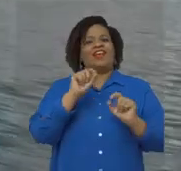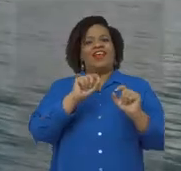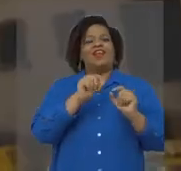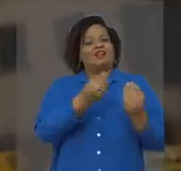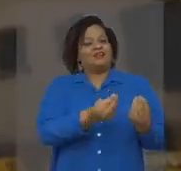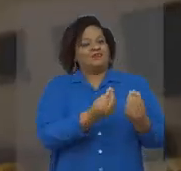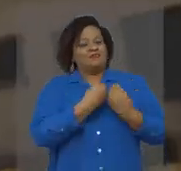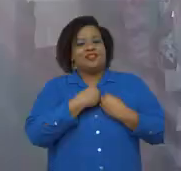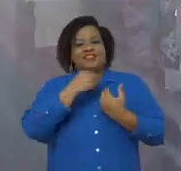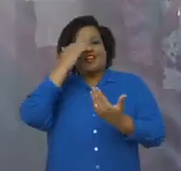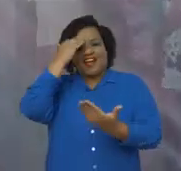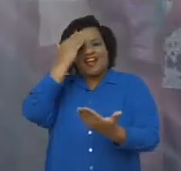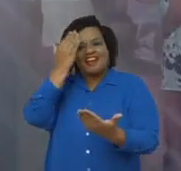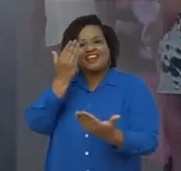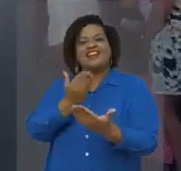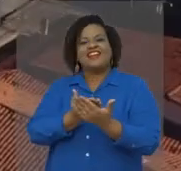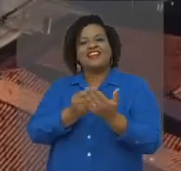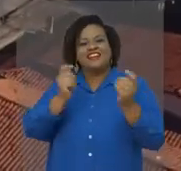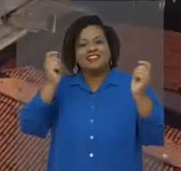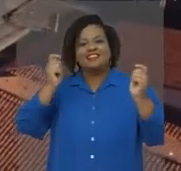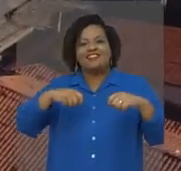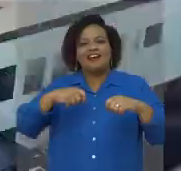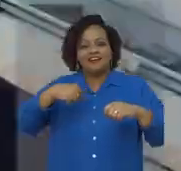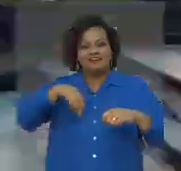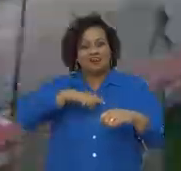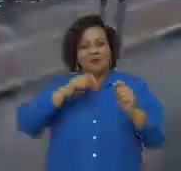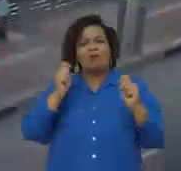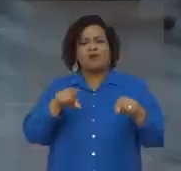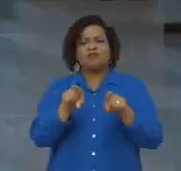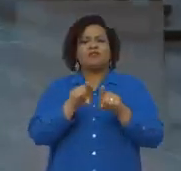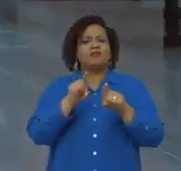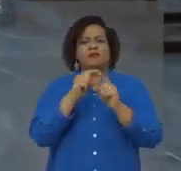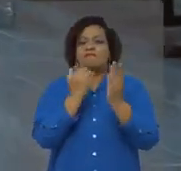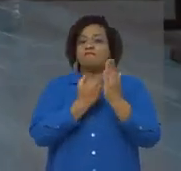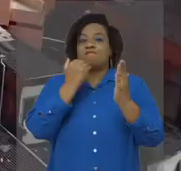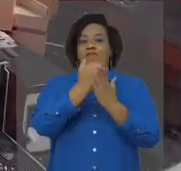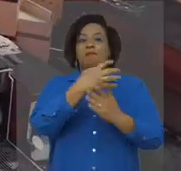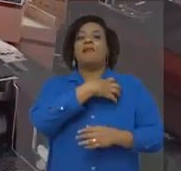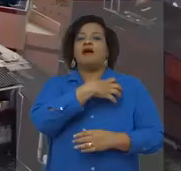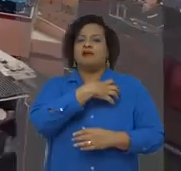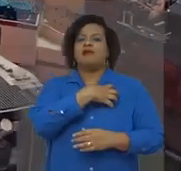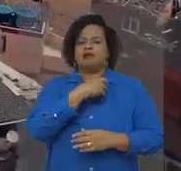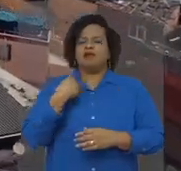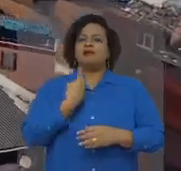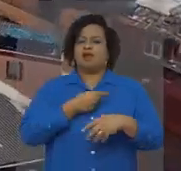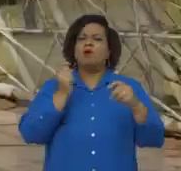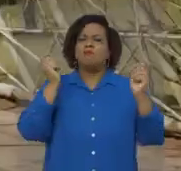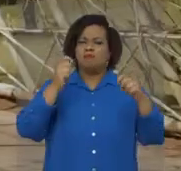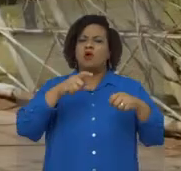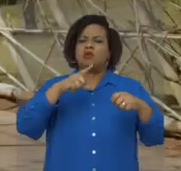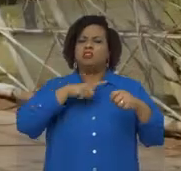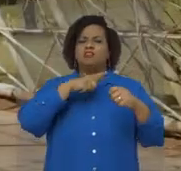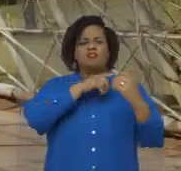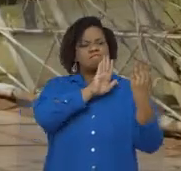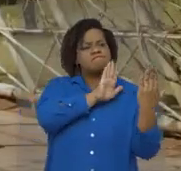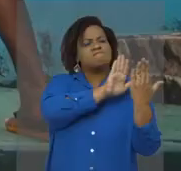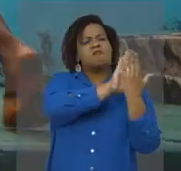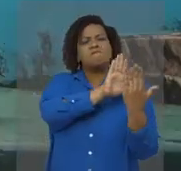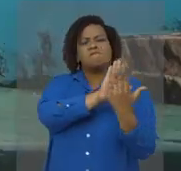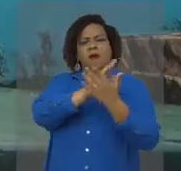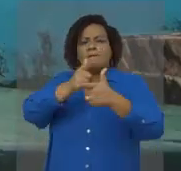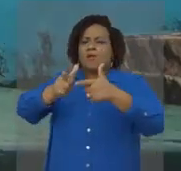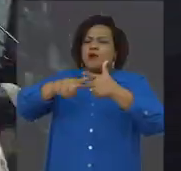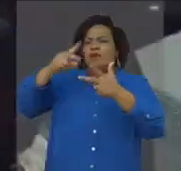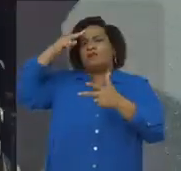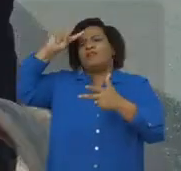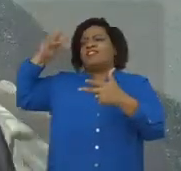Salvador. É isso que me faz acreditar e confiar que a gente pode também transformar a Bahia, que a gente pode enfrentar e